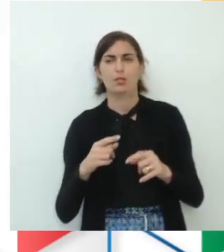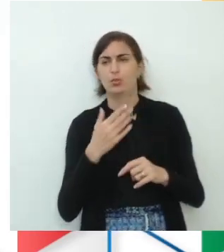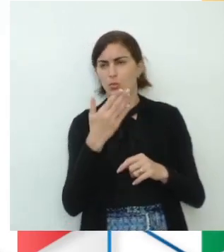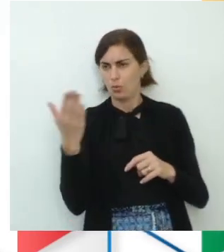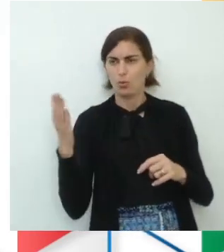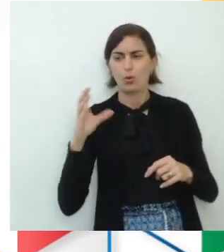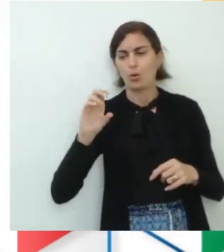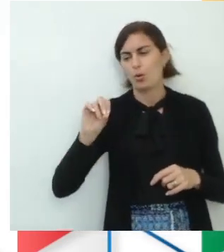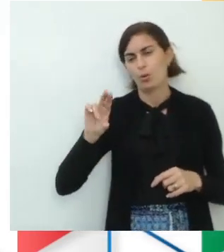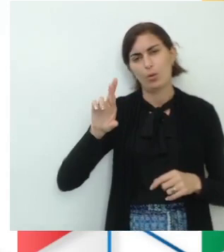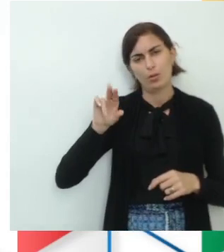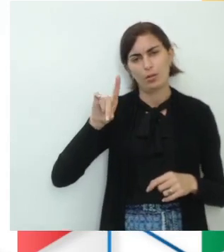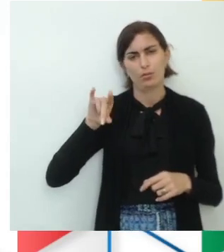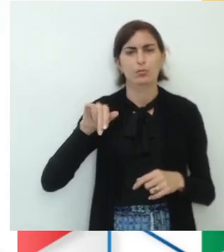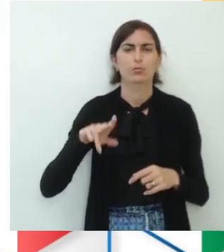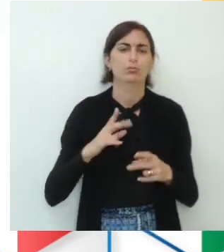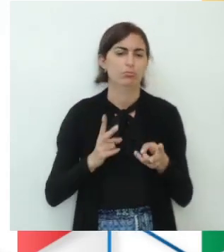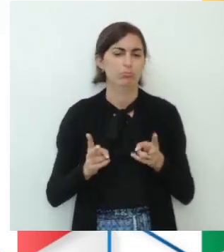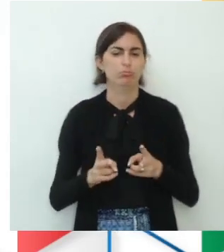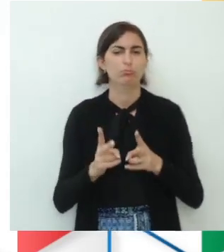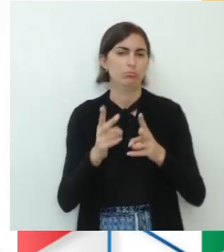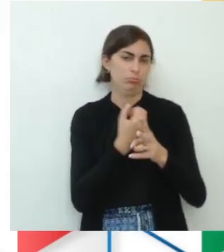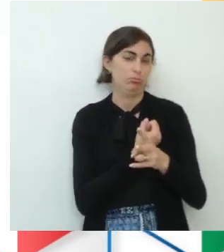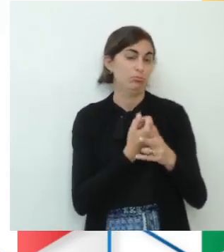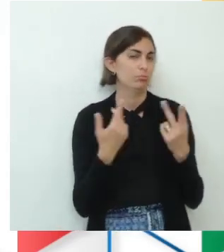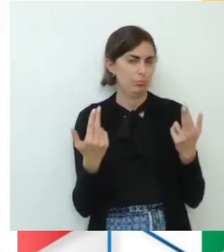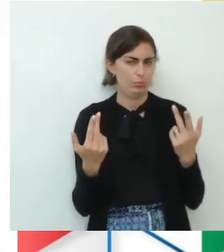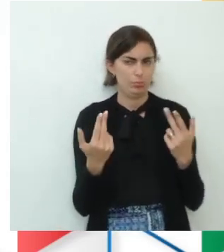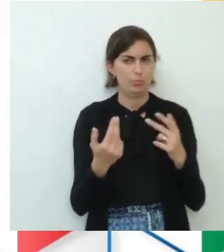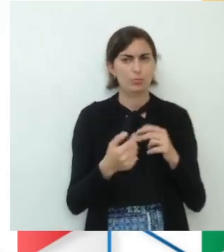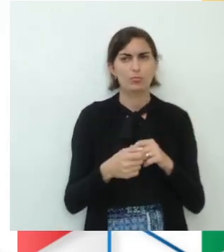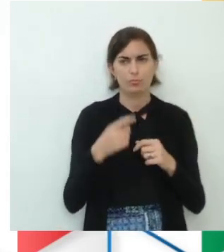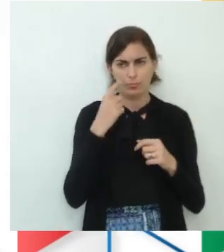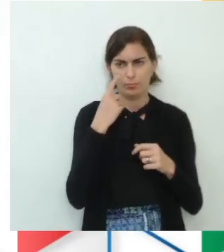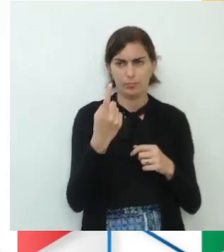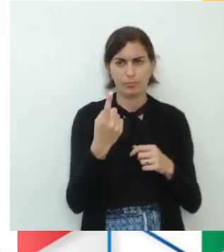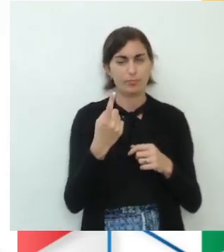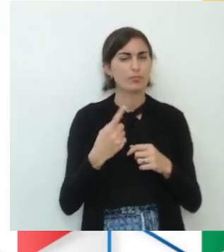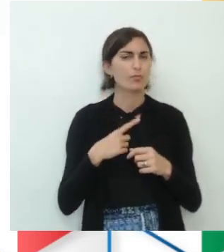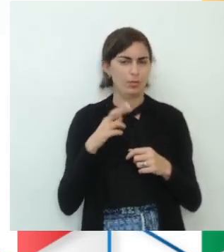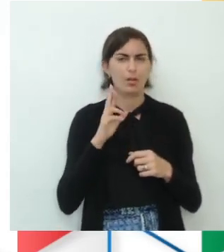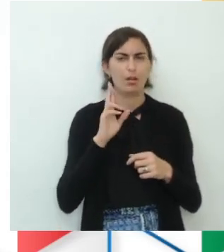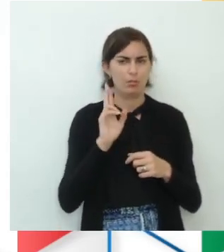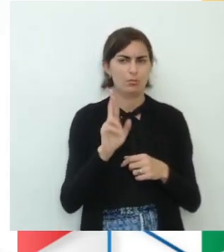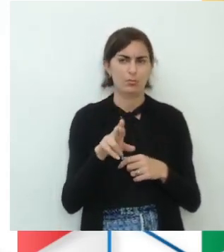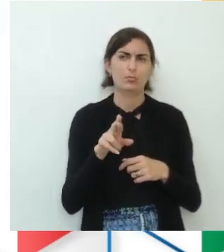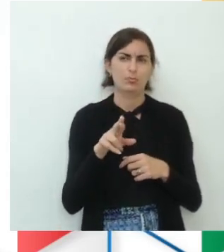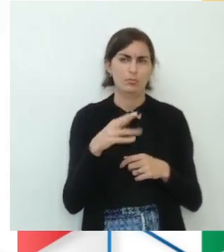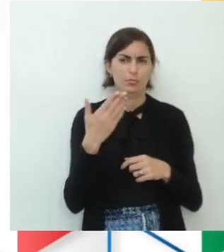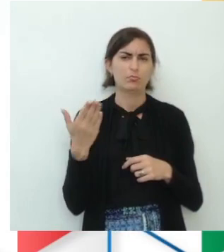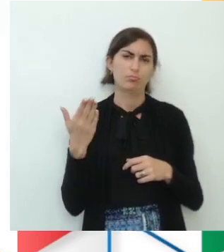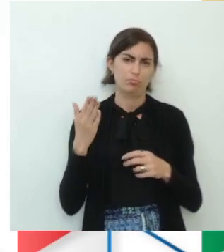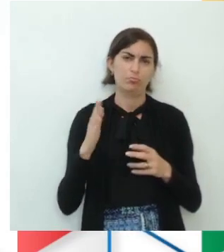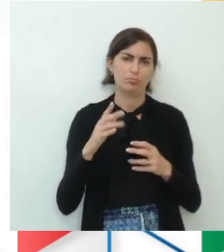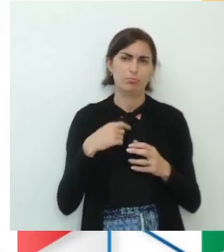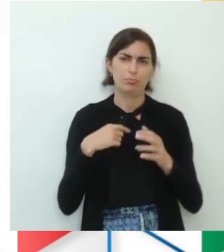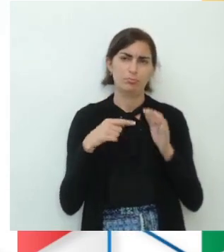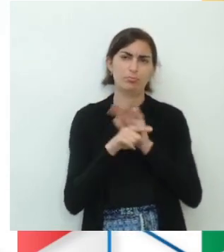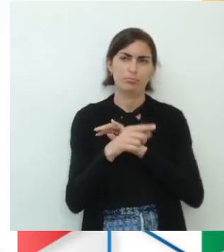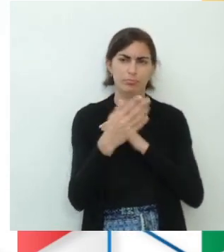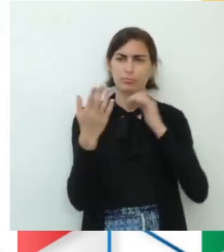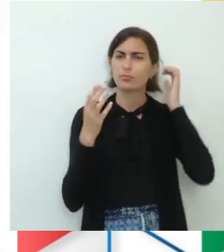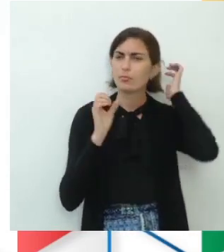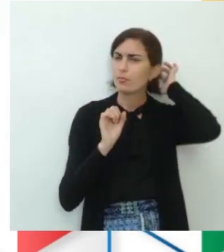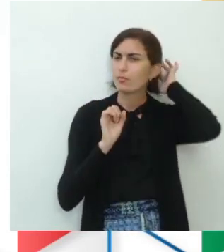as ordenadas continuaram números iguais, tá bom? Ficou claro? Essa é uma resposta genérica para essa questão.